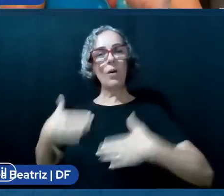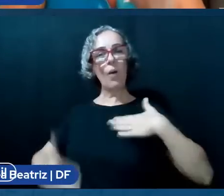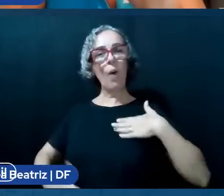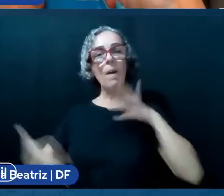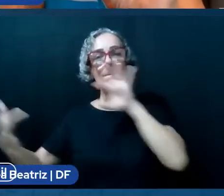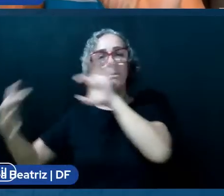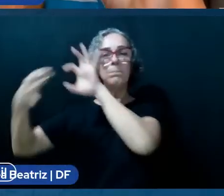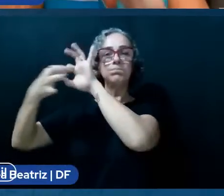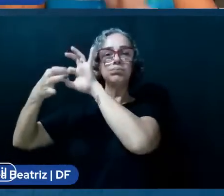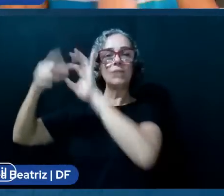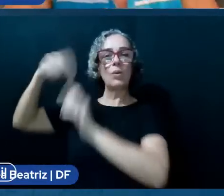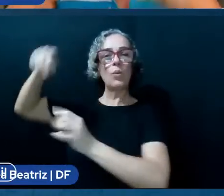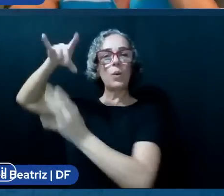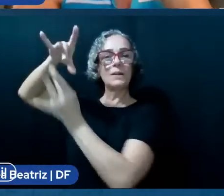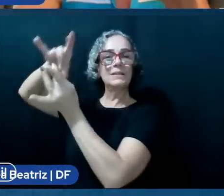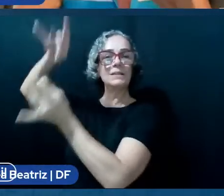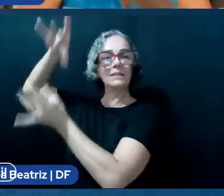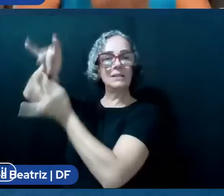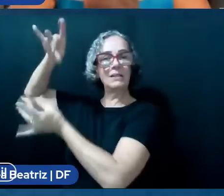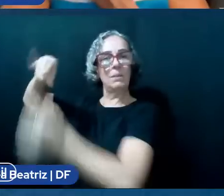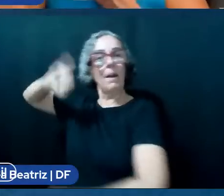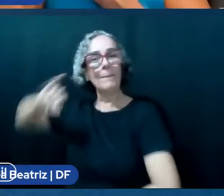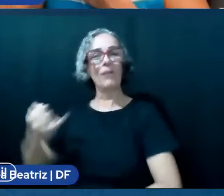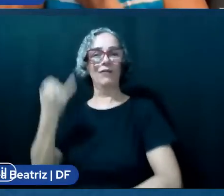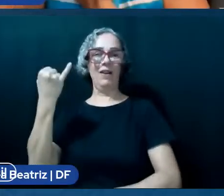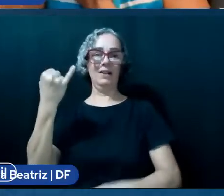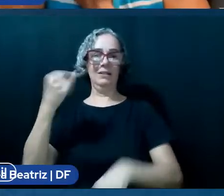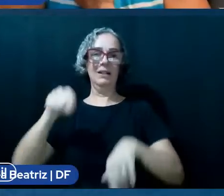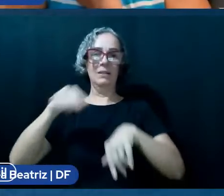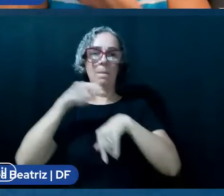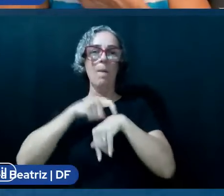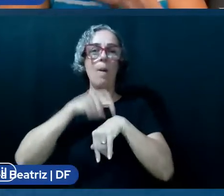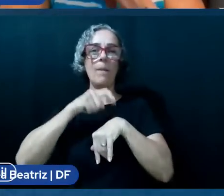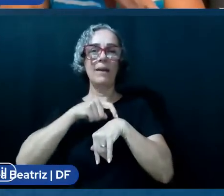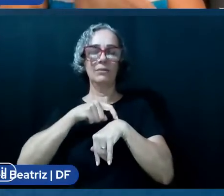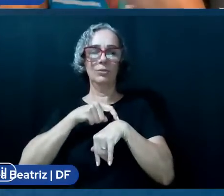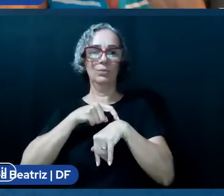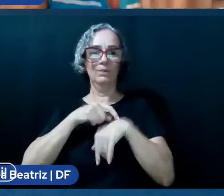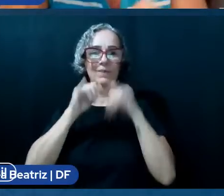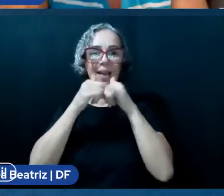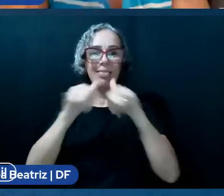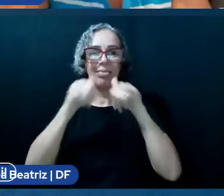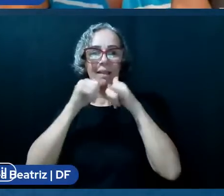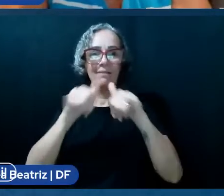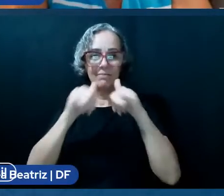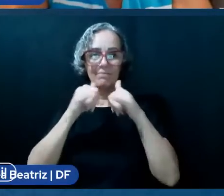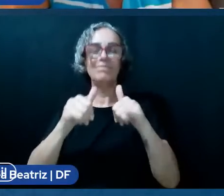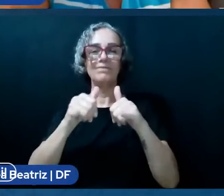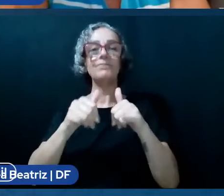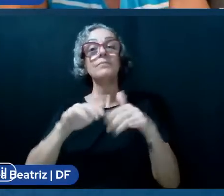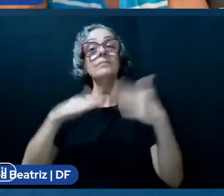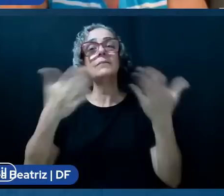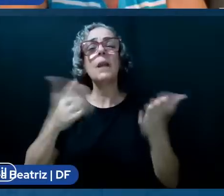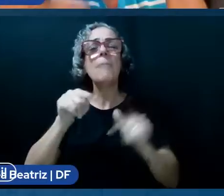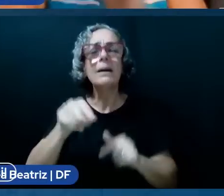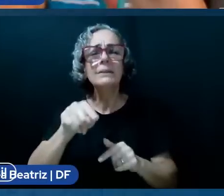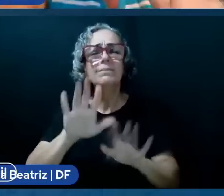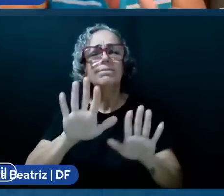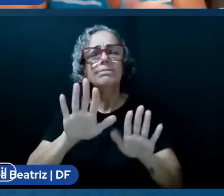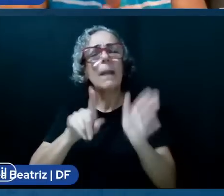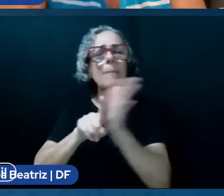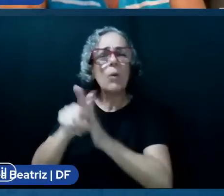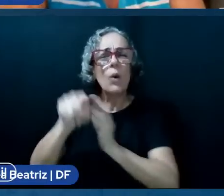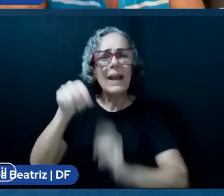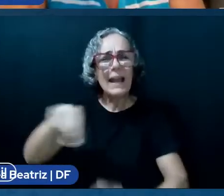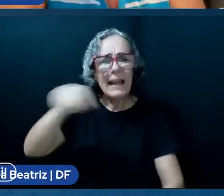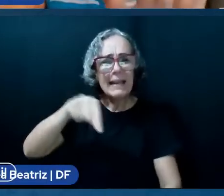circunstância. E aí, Carlos, a gente lembra assim, mas esses fenômenos não são produzidos nos